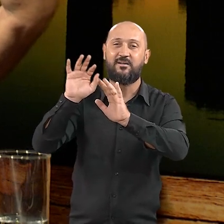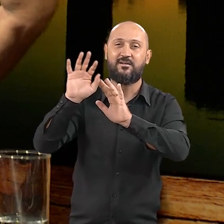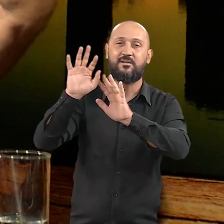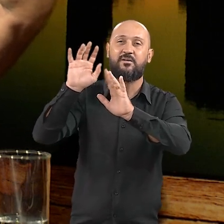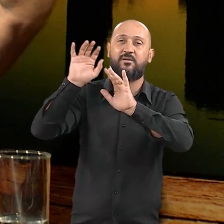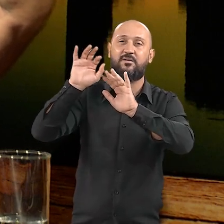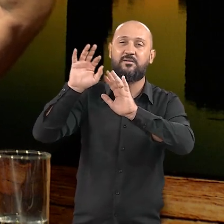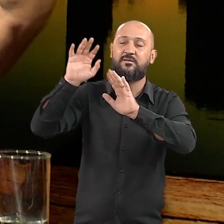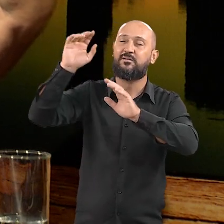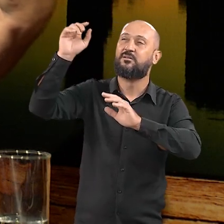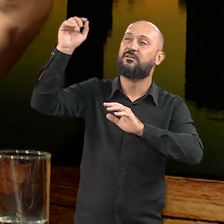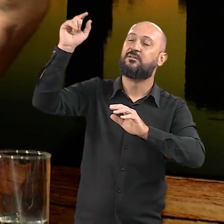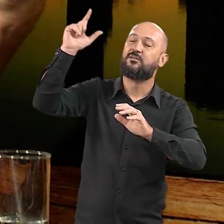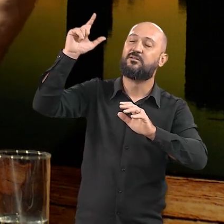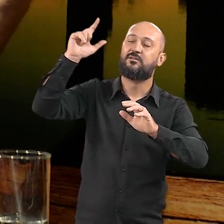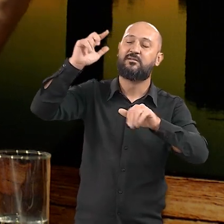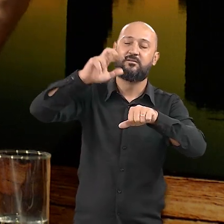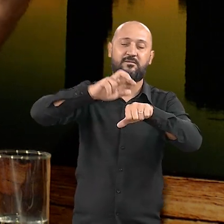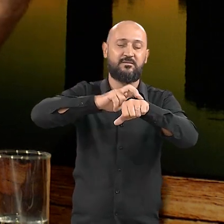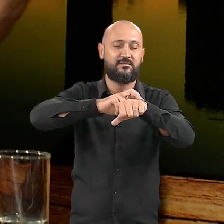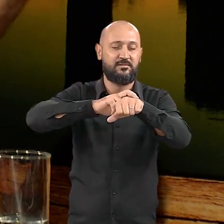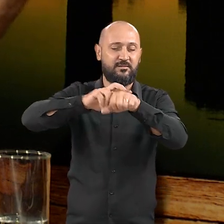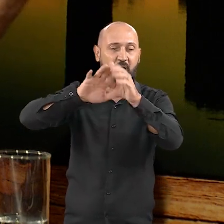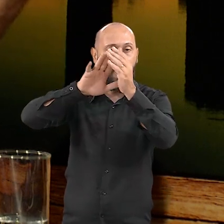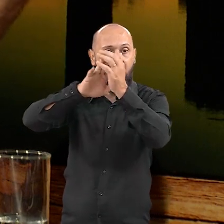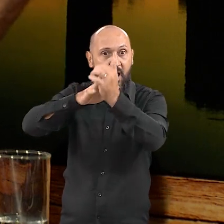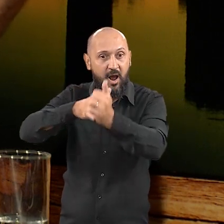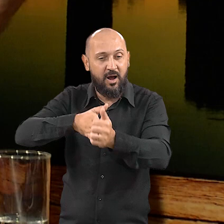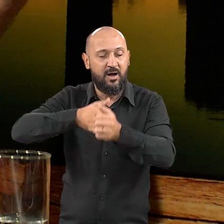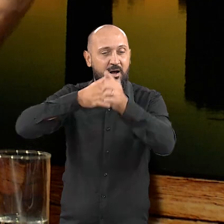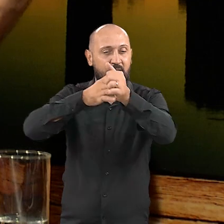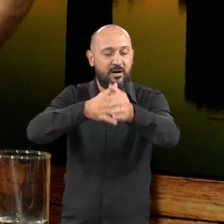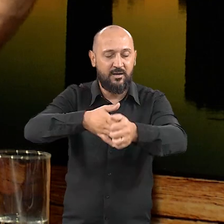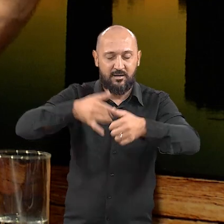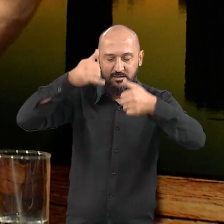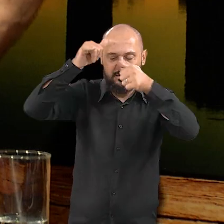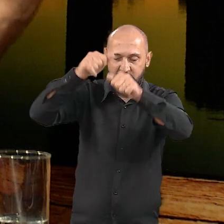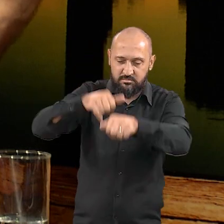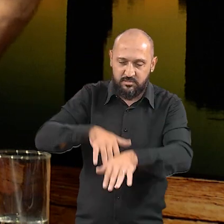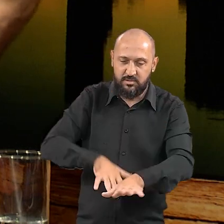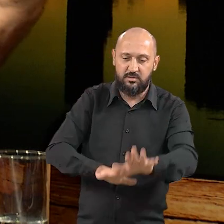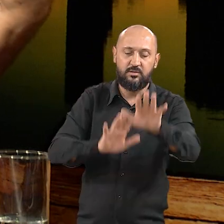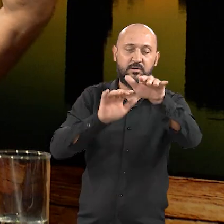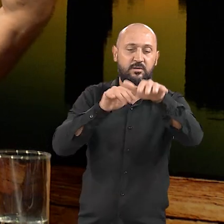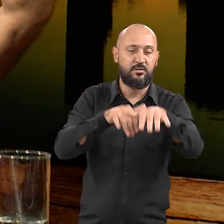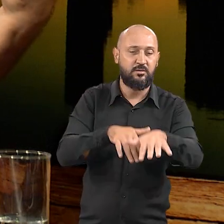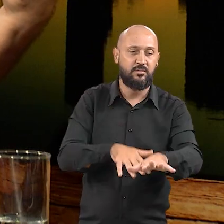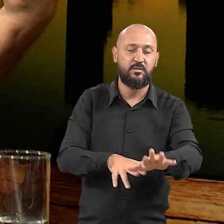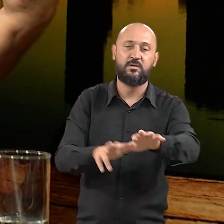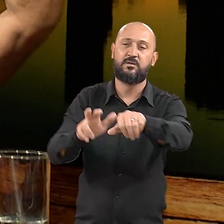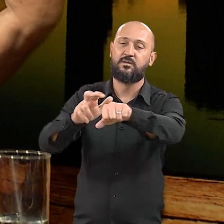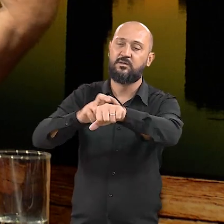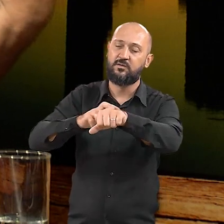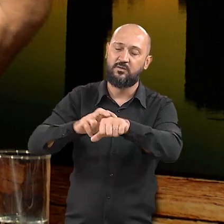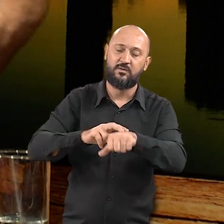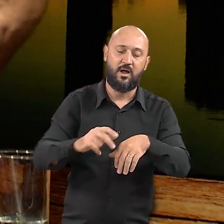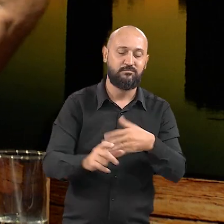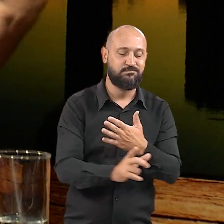e caminhando ao sol, e o verde pontilhando, e o gado pontilhando o verde